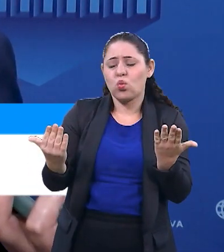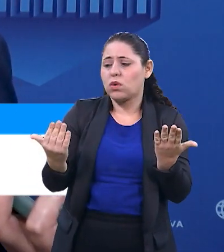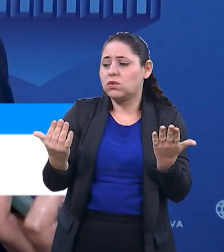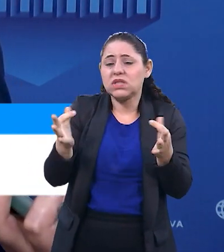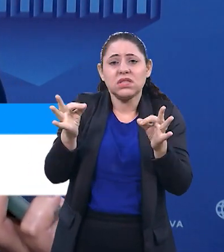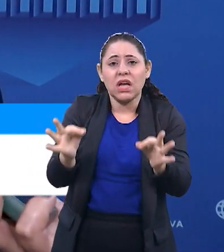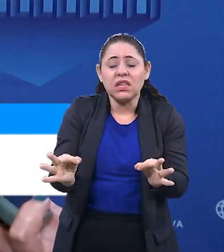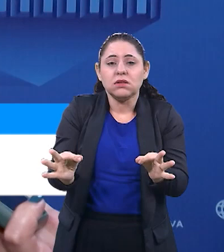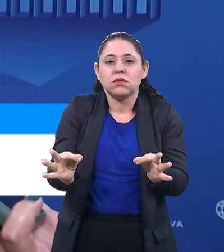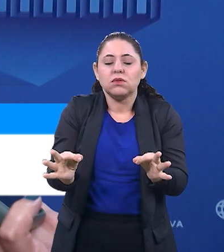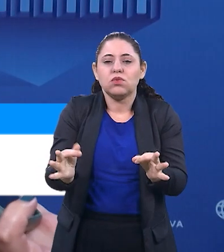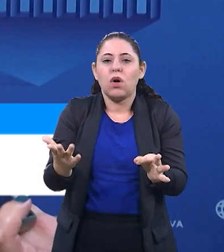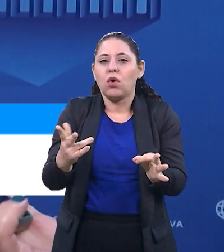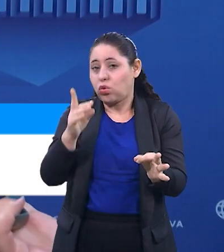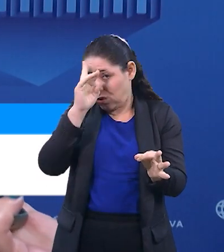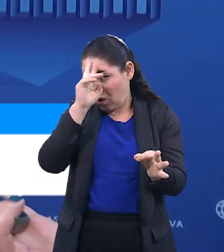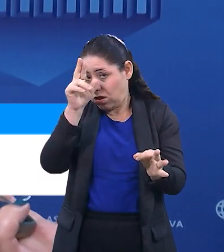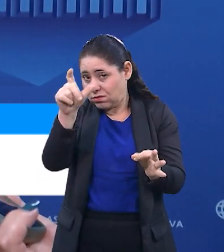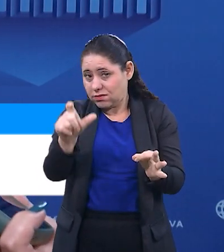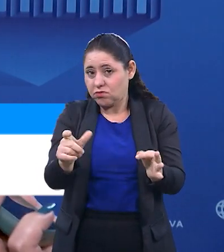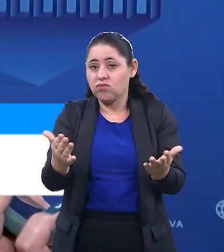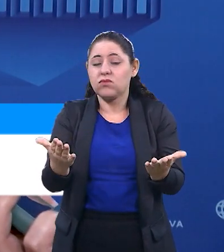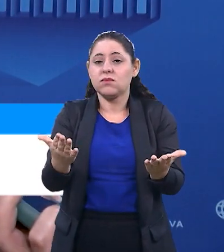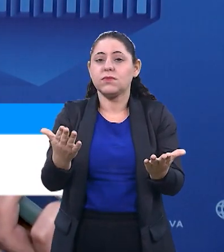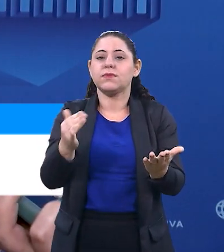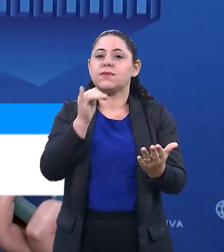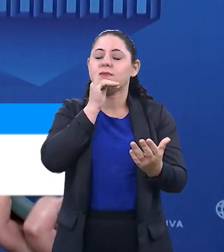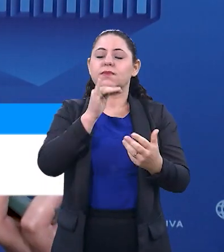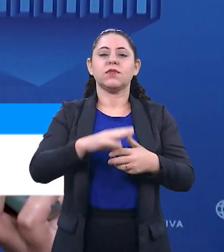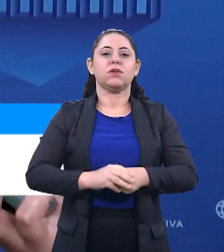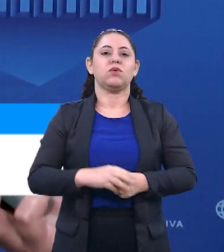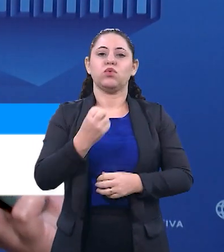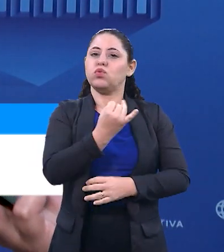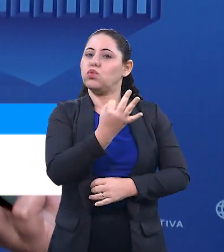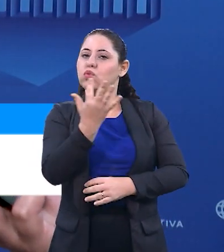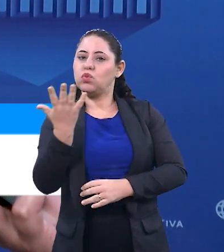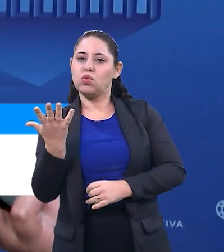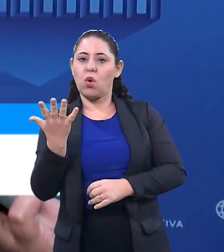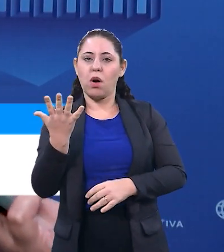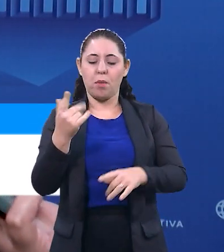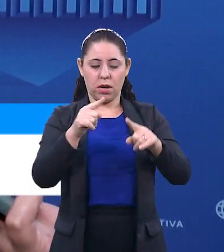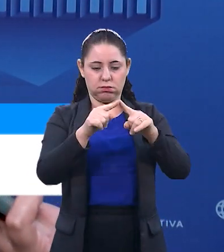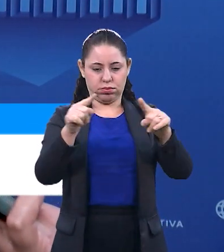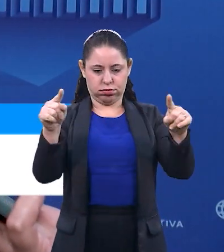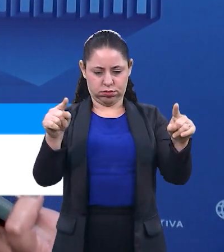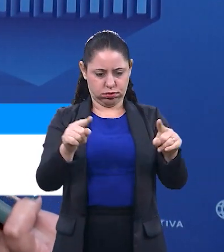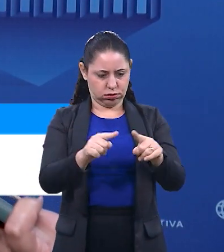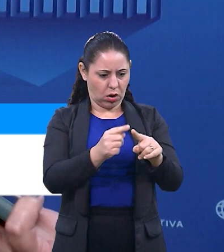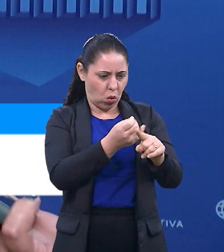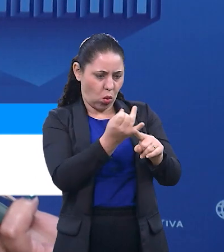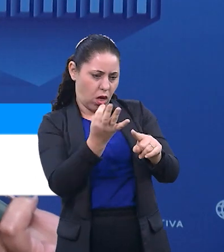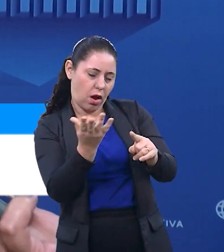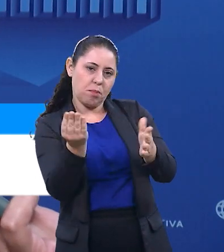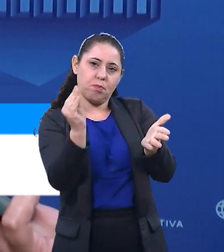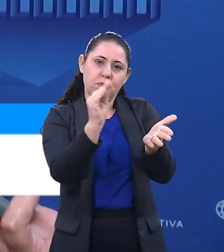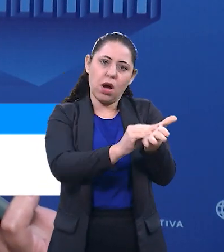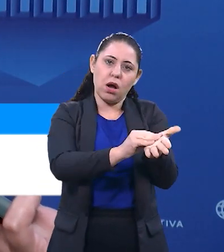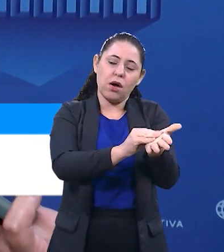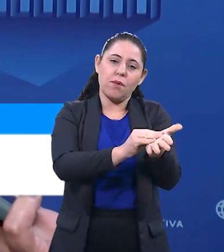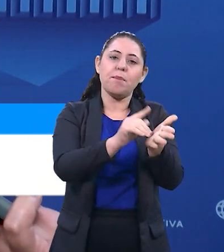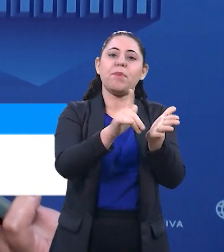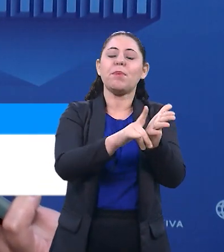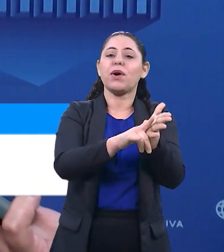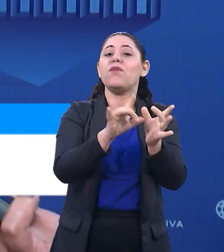é a bicicleta do proprietário. Então, quando você coloca o número de série, o número do chassi da bicicleta na nota